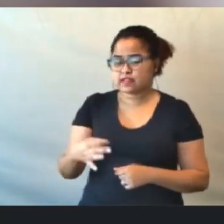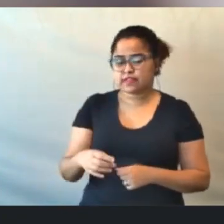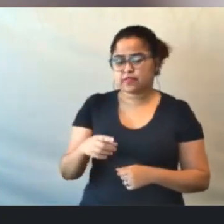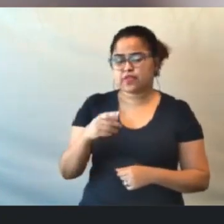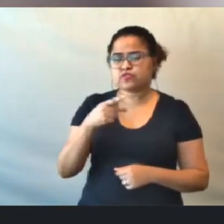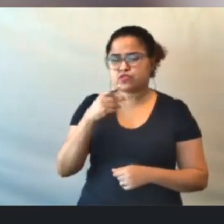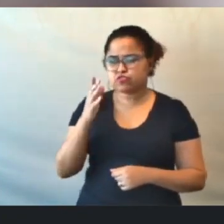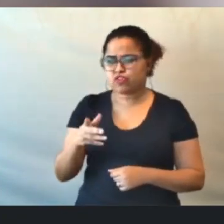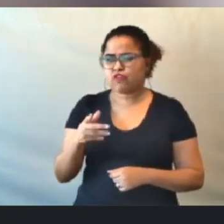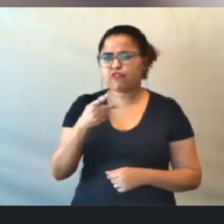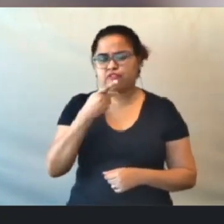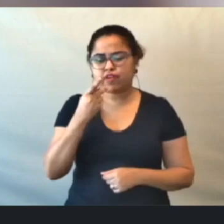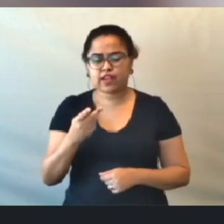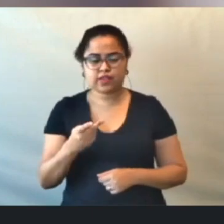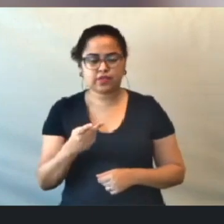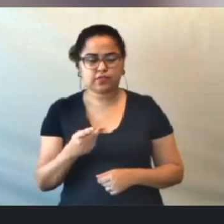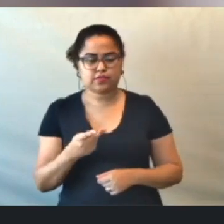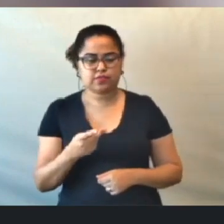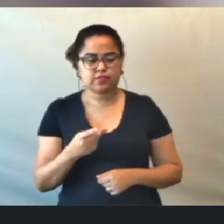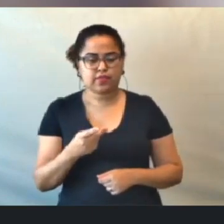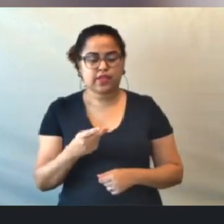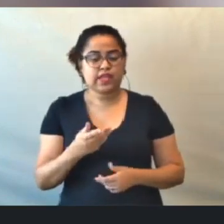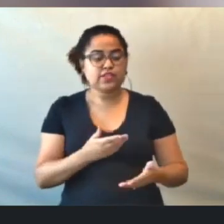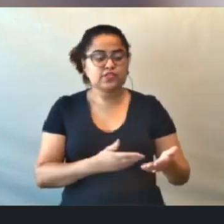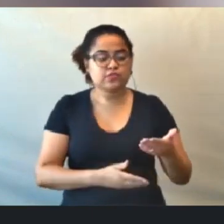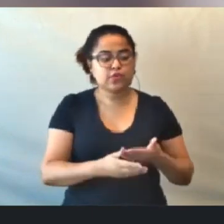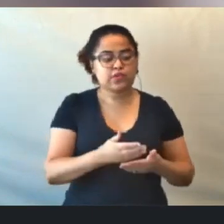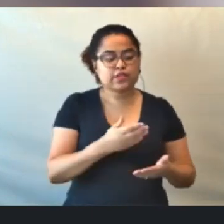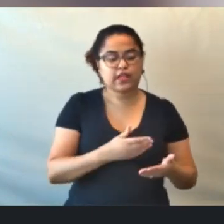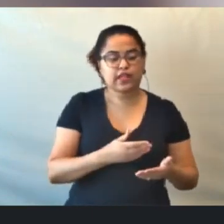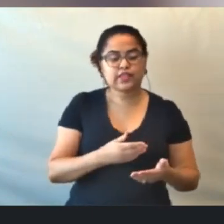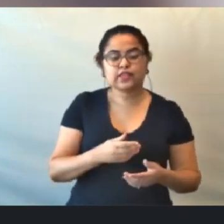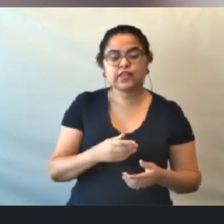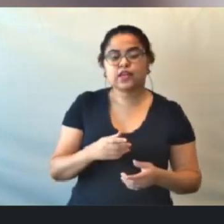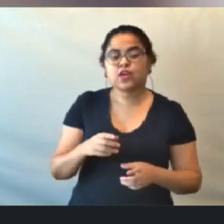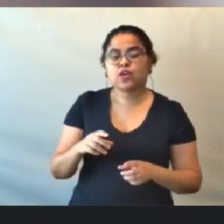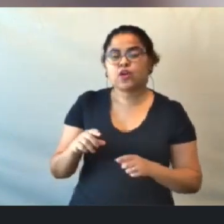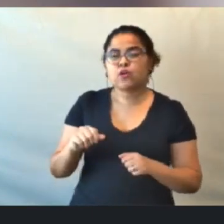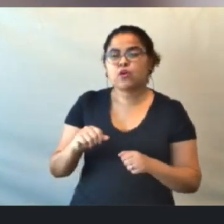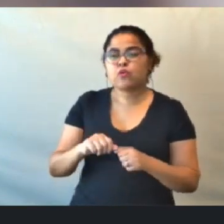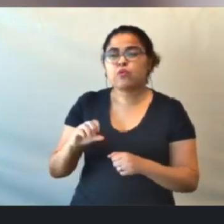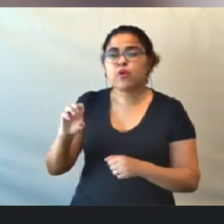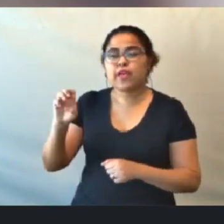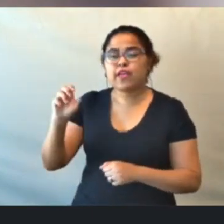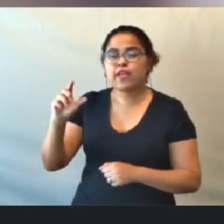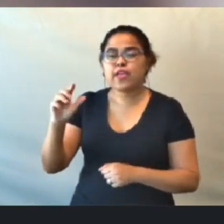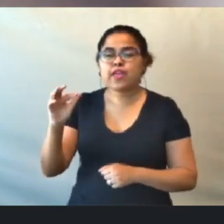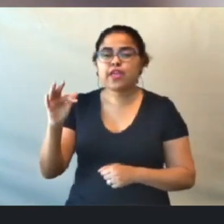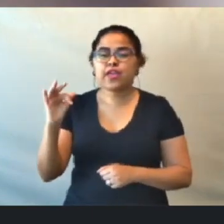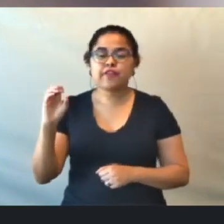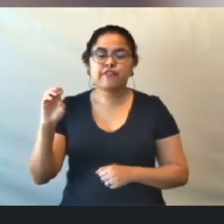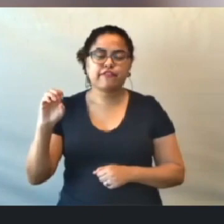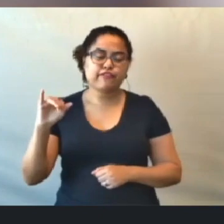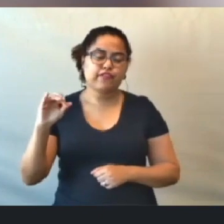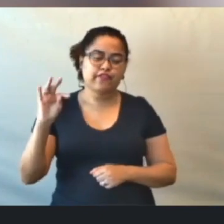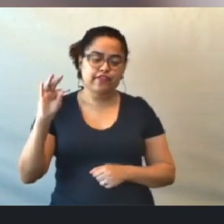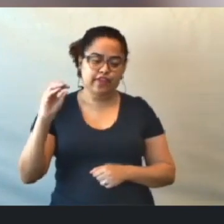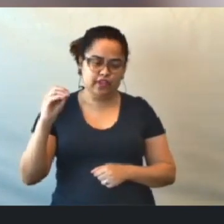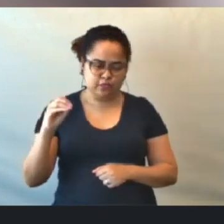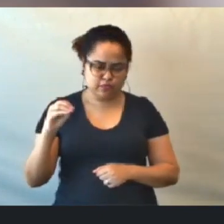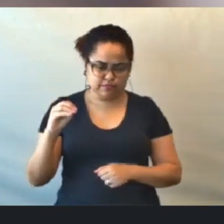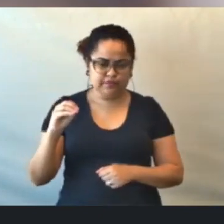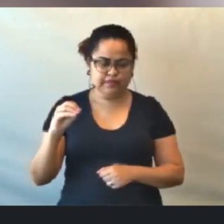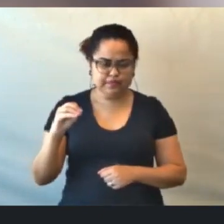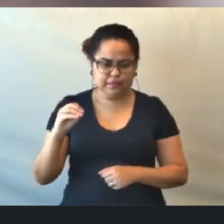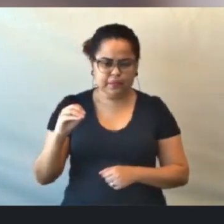a causa, trata o efeito. A Pampulha, a lagoa, a qualidade da água se encontra nessas condições. O que pode